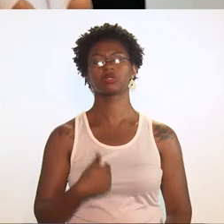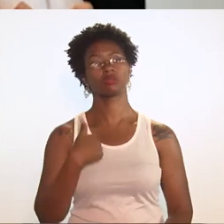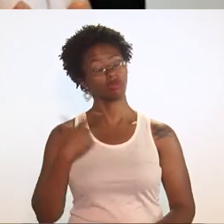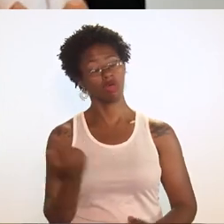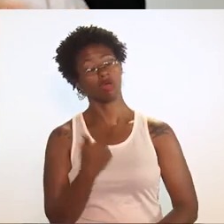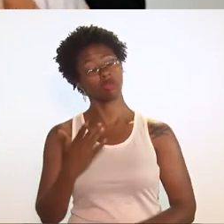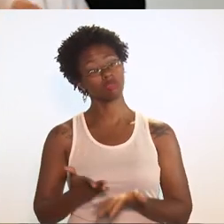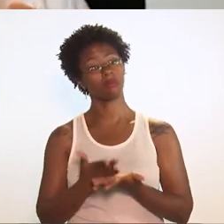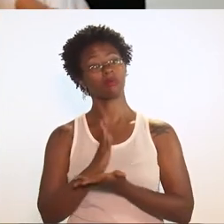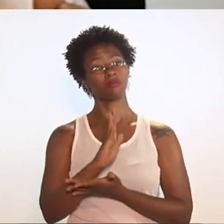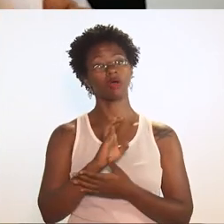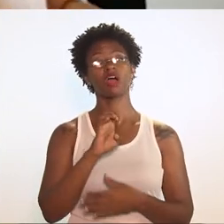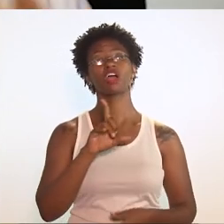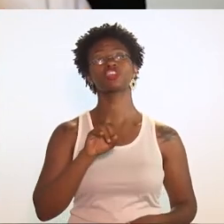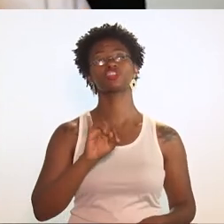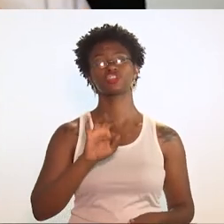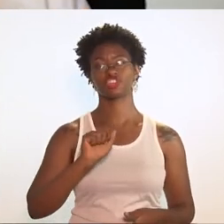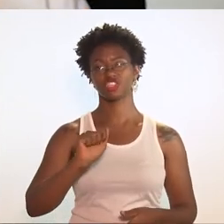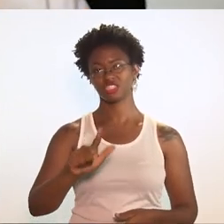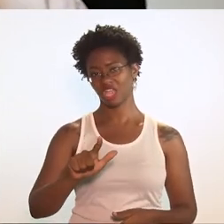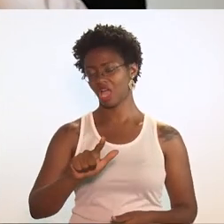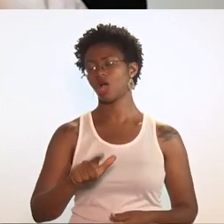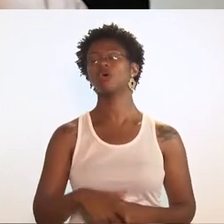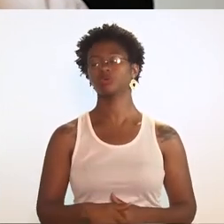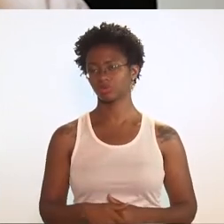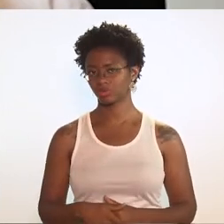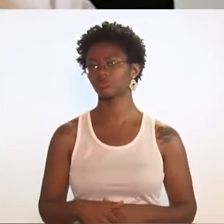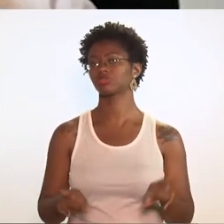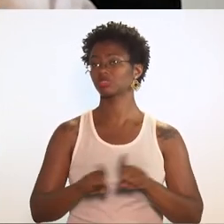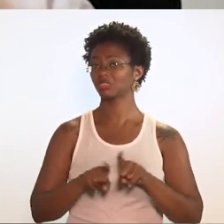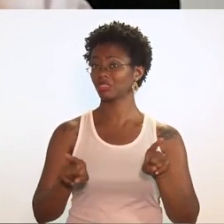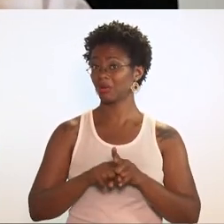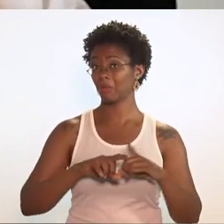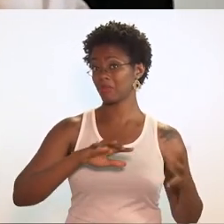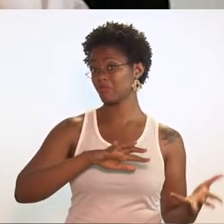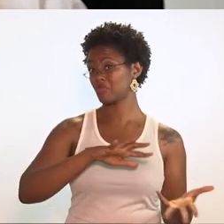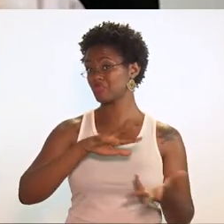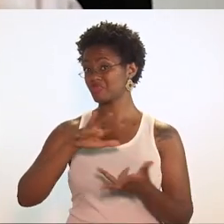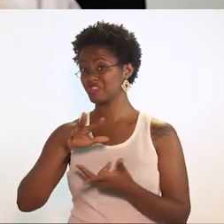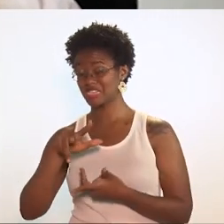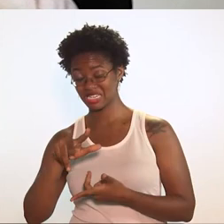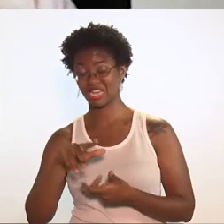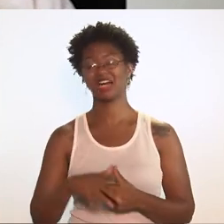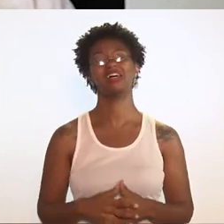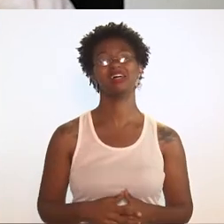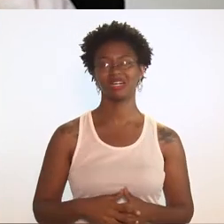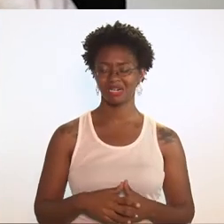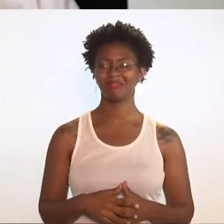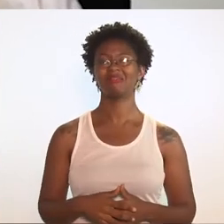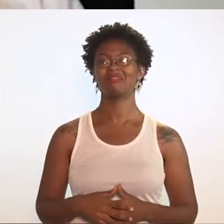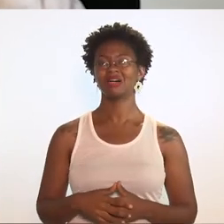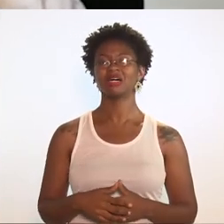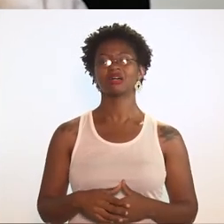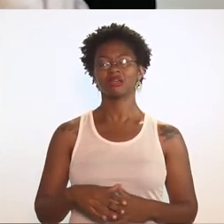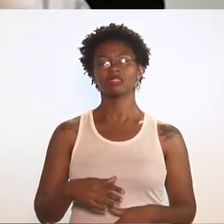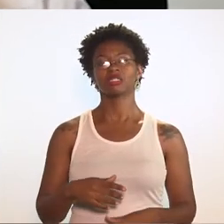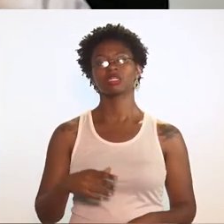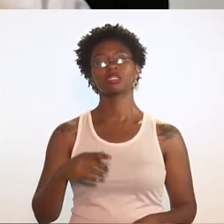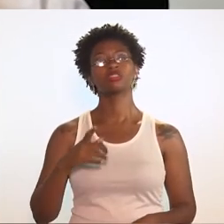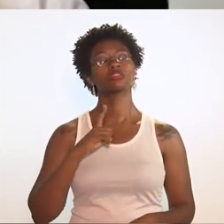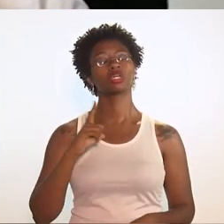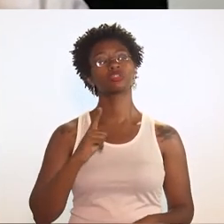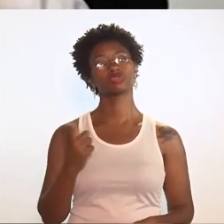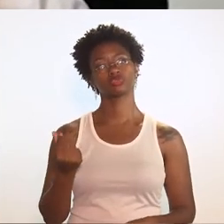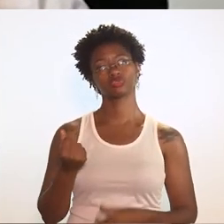setembro, outubro, nós aprovamos através de um edital, né, um edital também internacional, né,